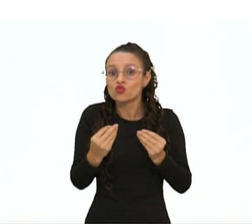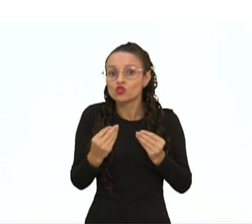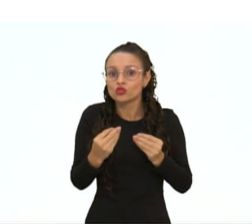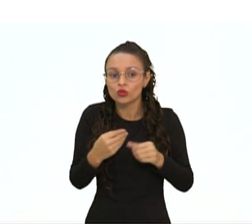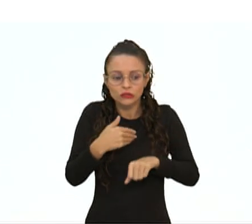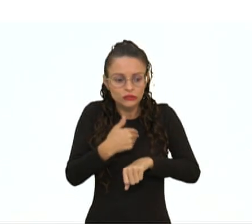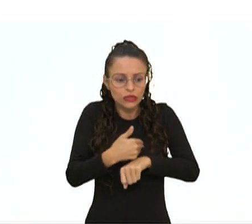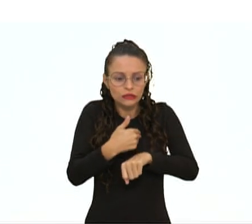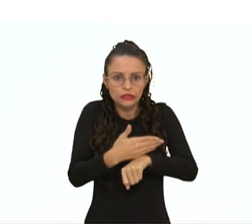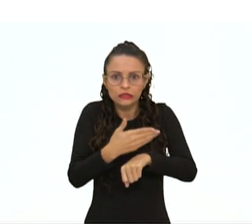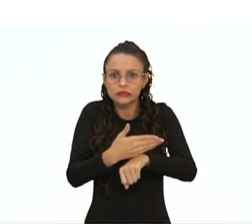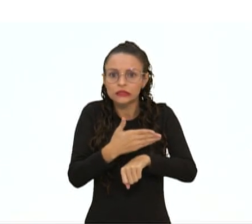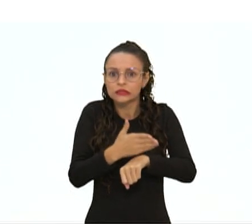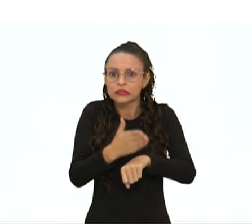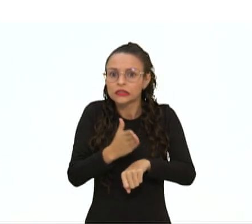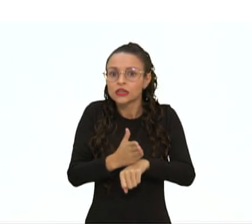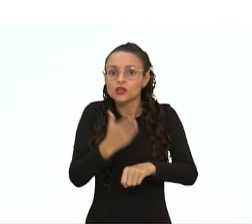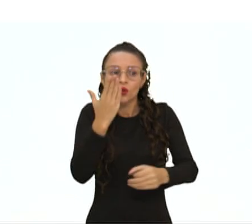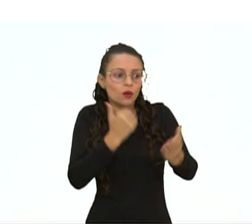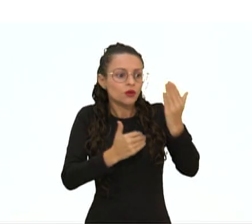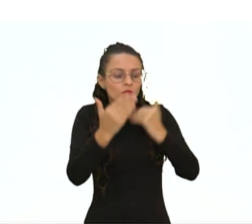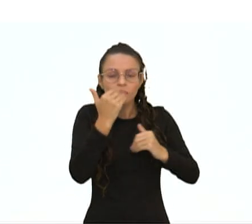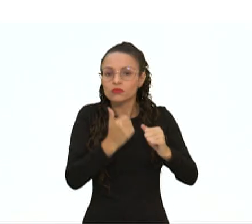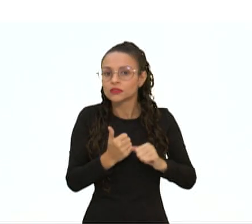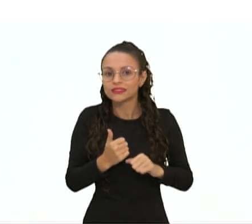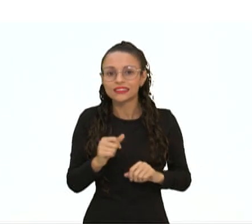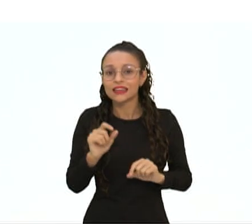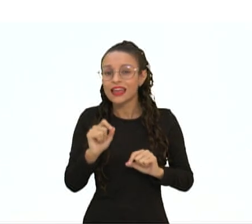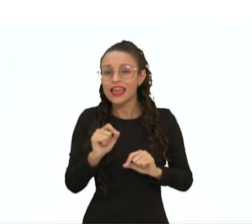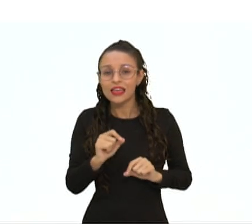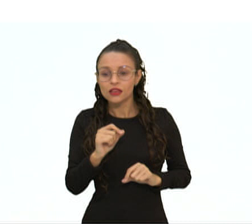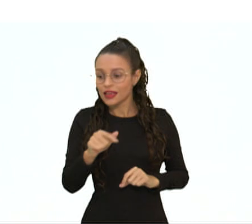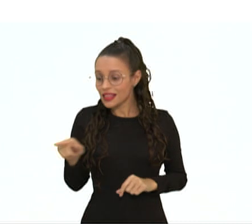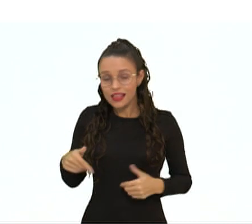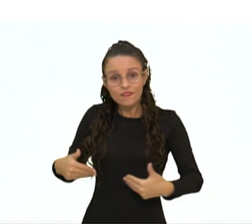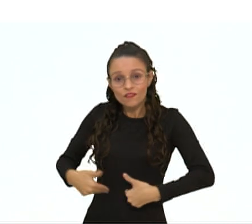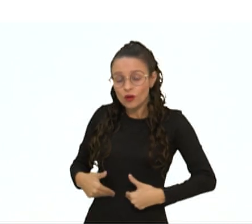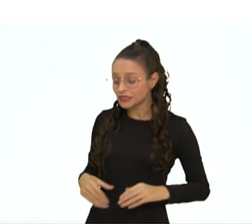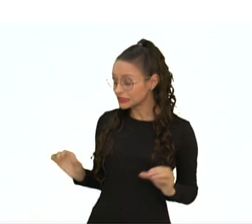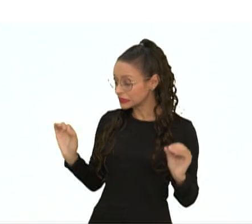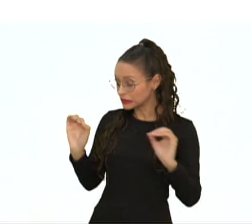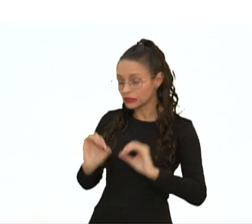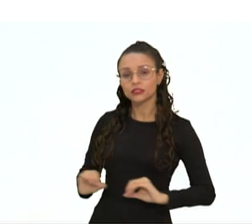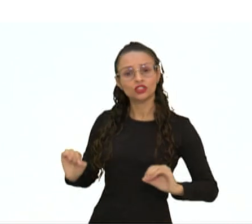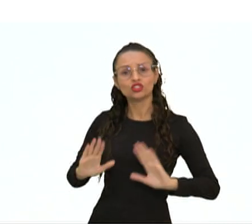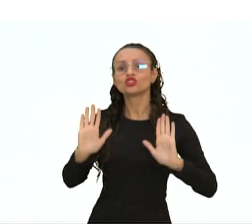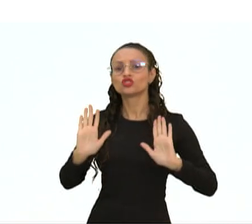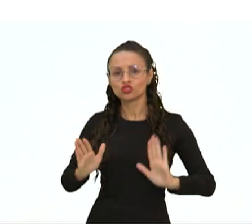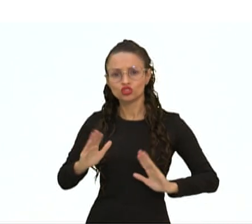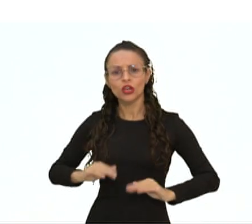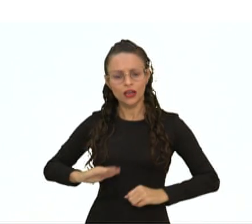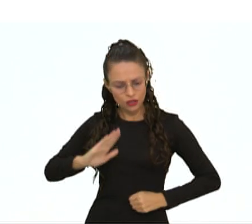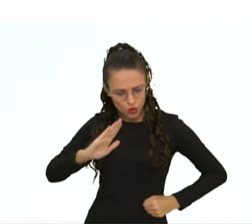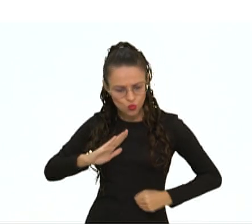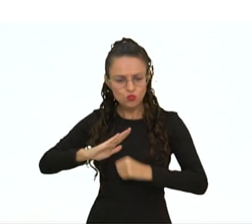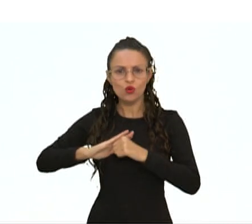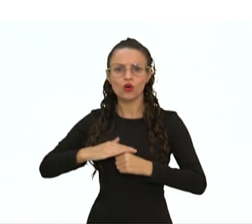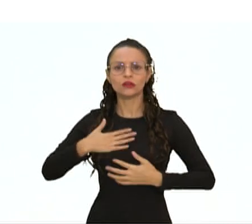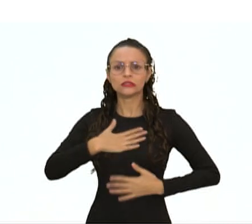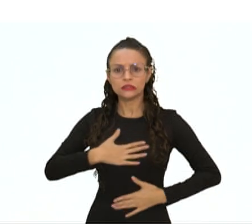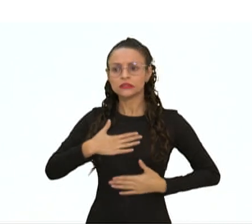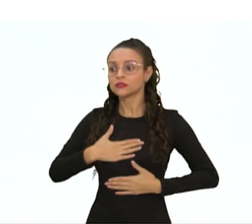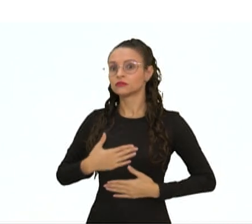pequeno intervalo de tempo ela come exageradamente ela corre mesmo sem fome ela tá satisfeita ela continua